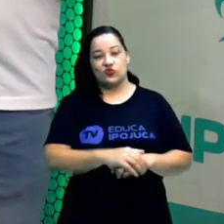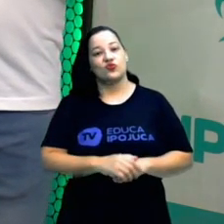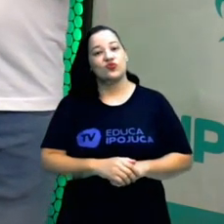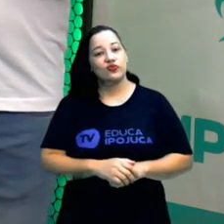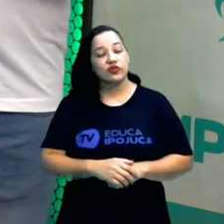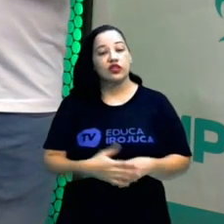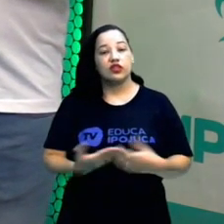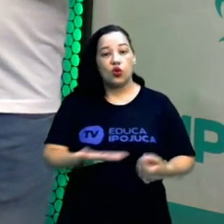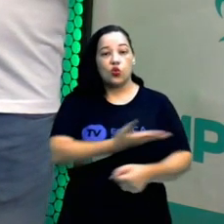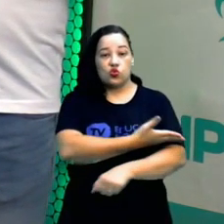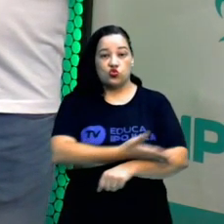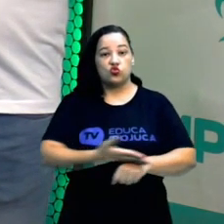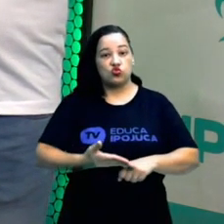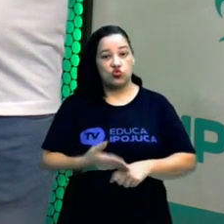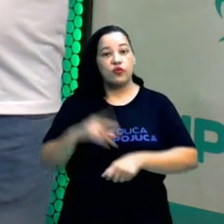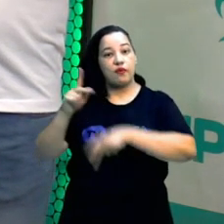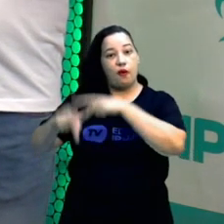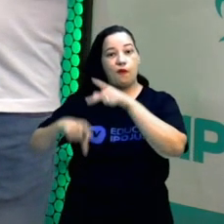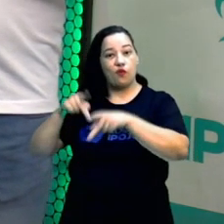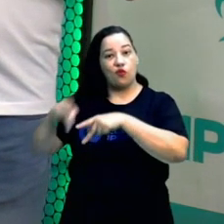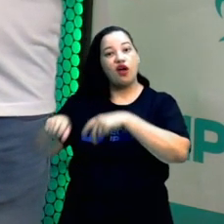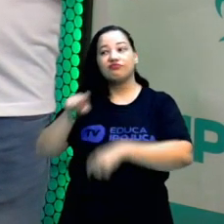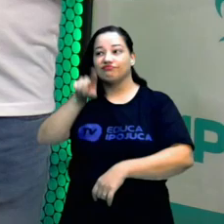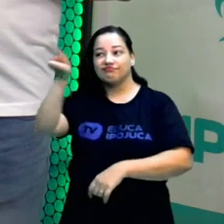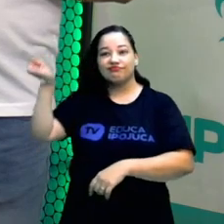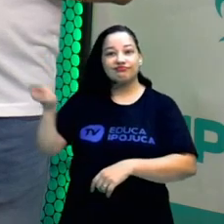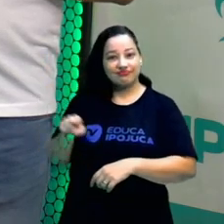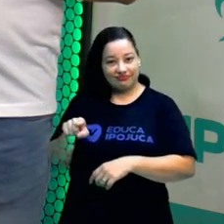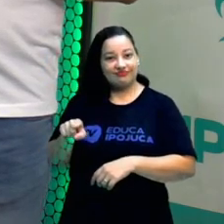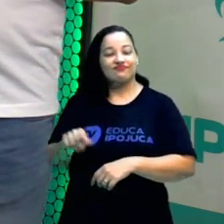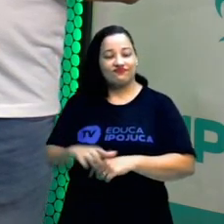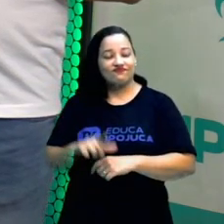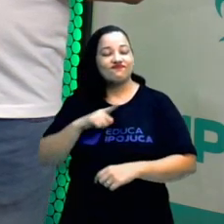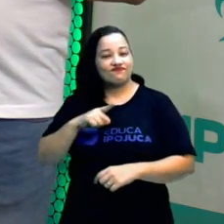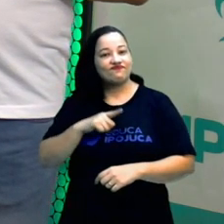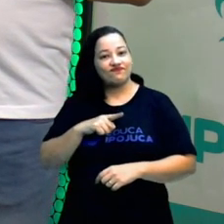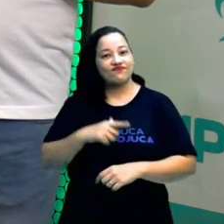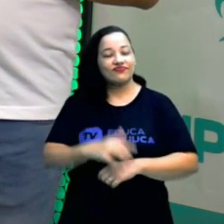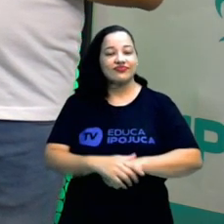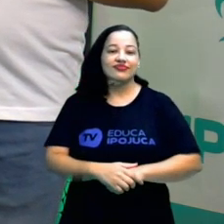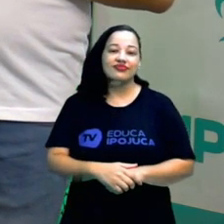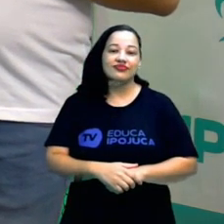costumes populares, que eram os costumes da população de lá.